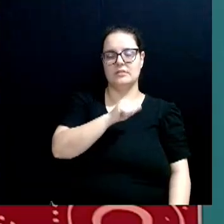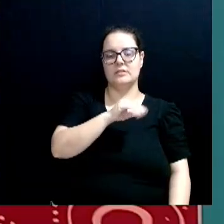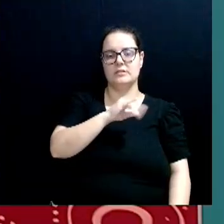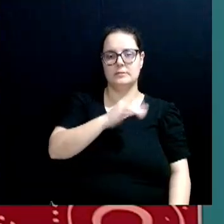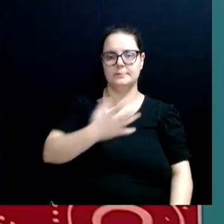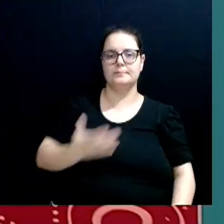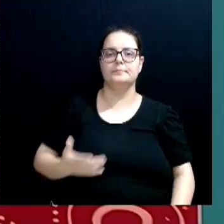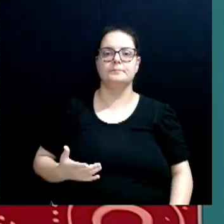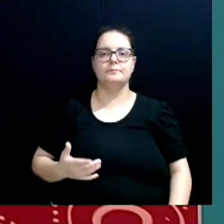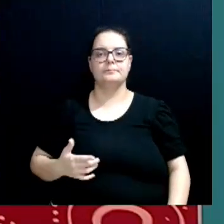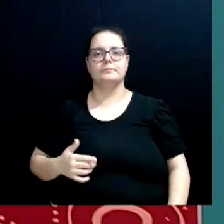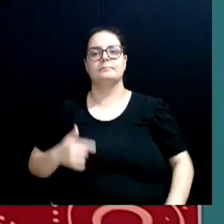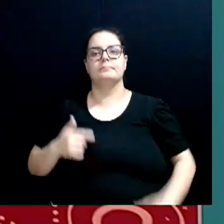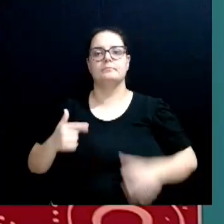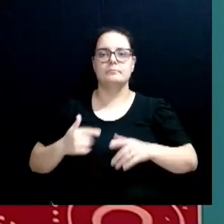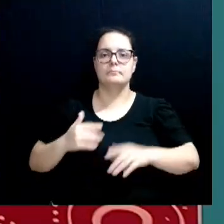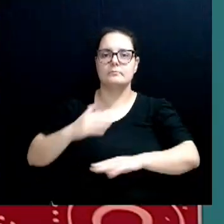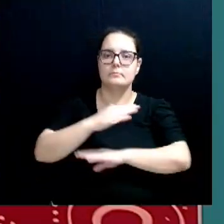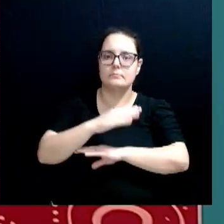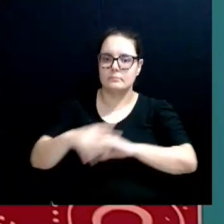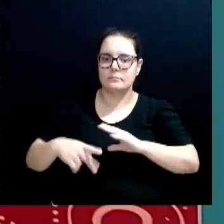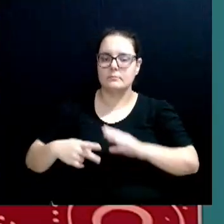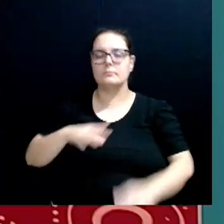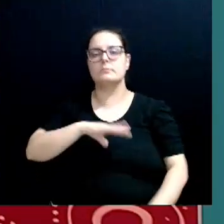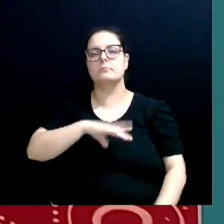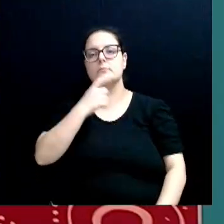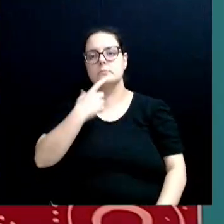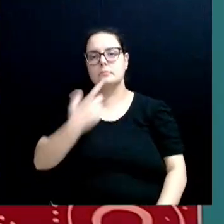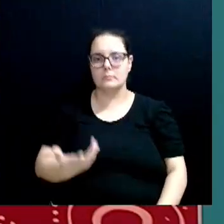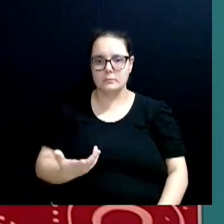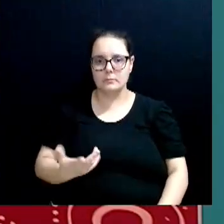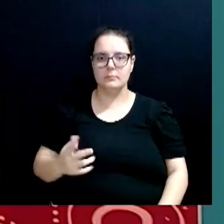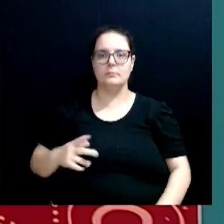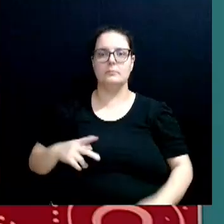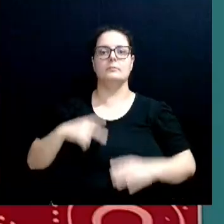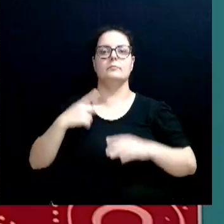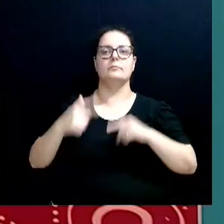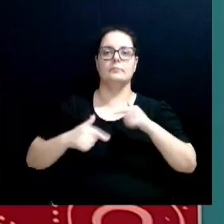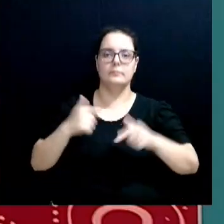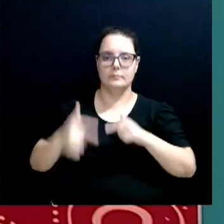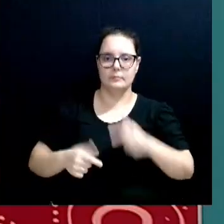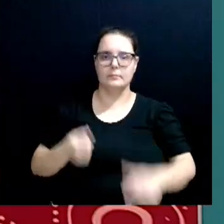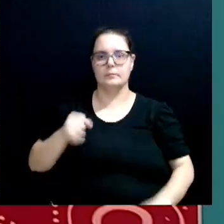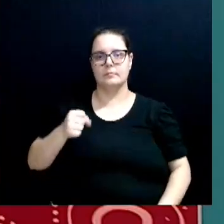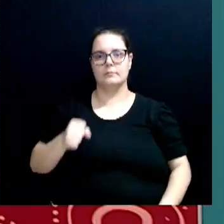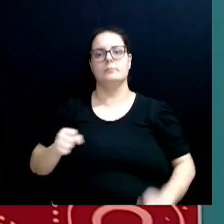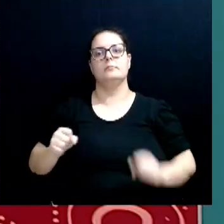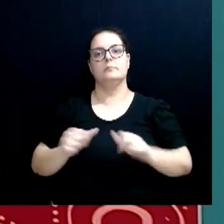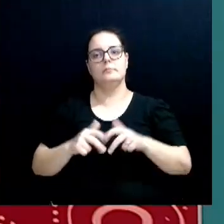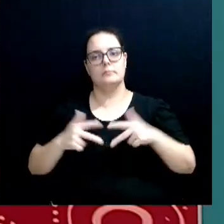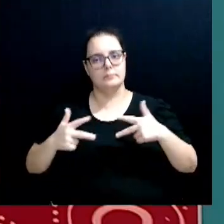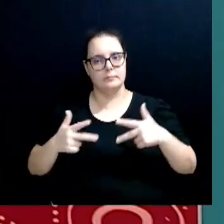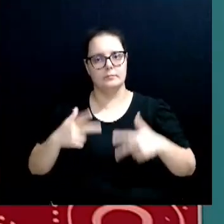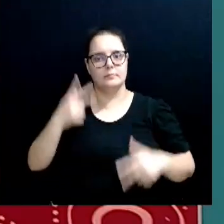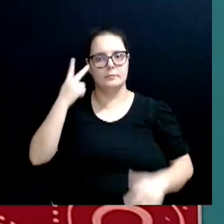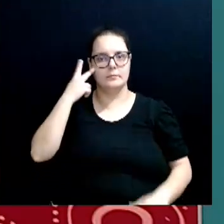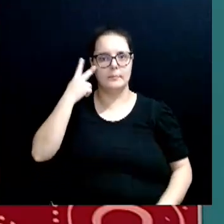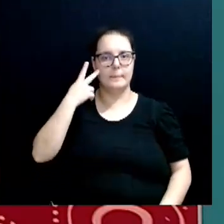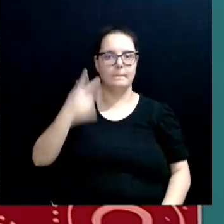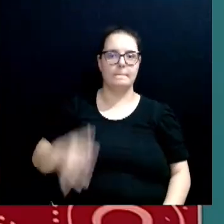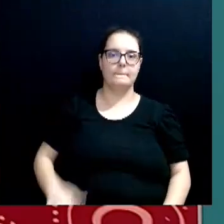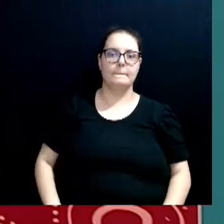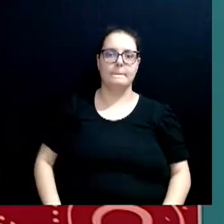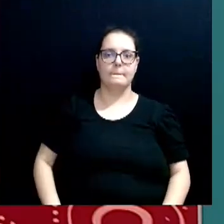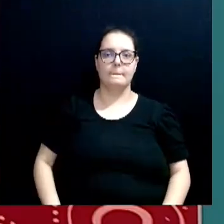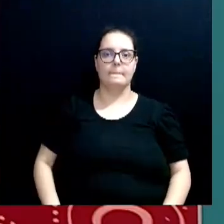Trabalhei 15 anos na Câmara, trabalhei 8 anos na Assembleia Legislativa. Então, e tudo fruto, né?